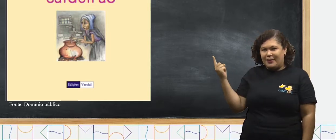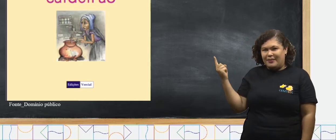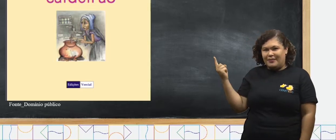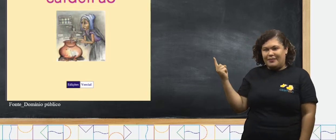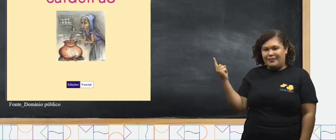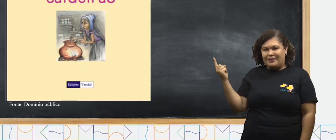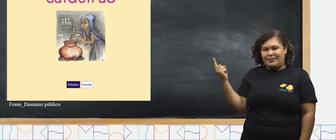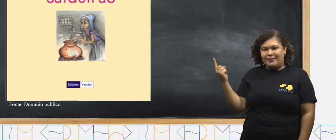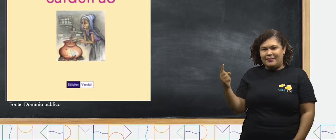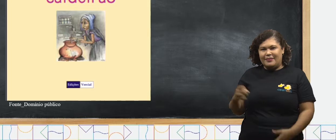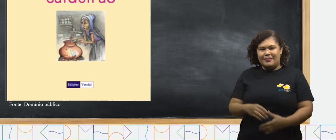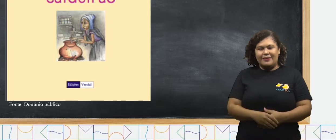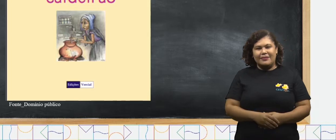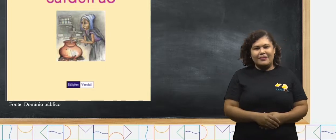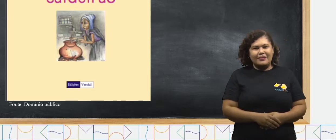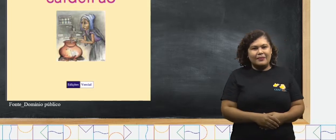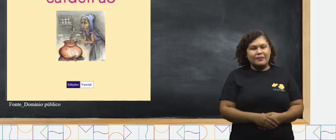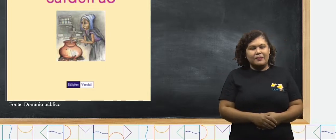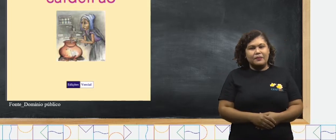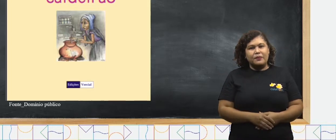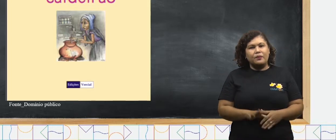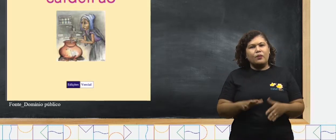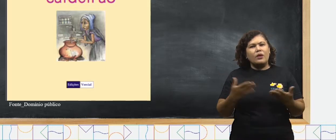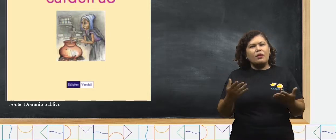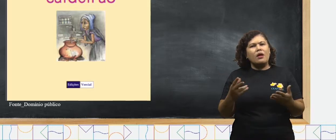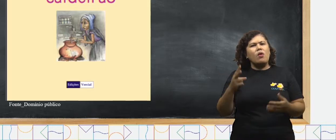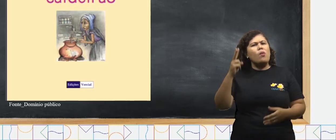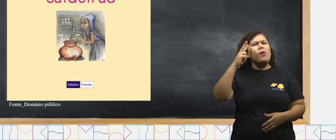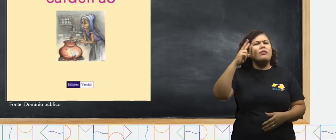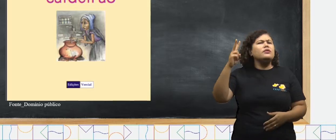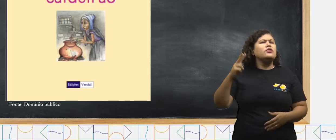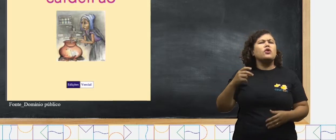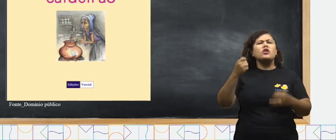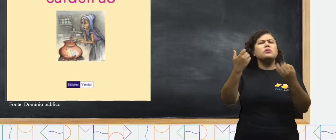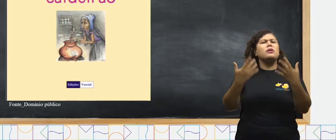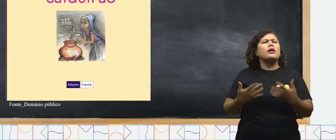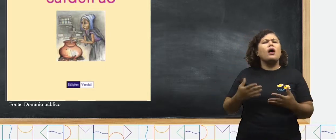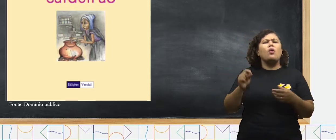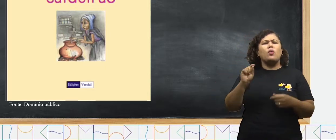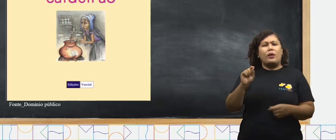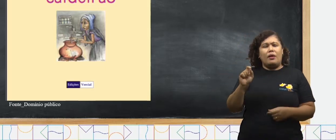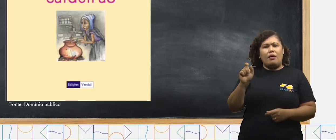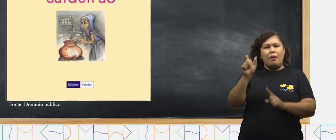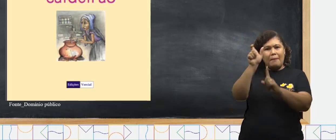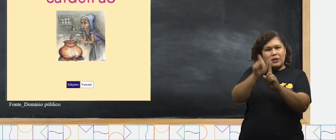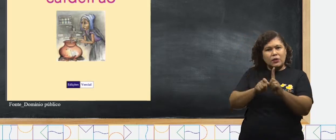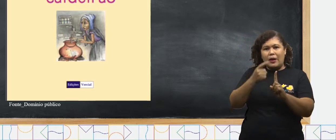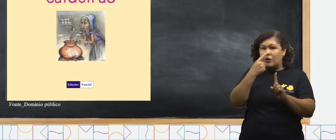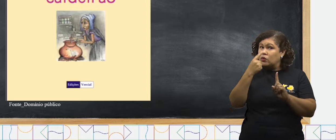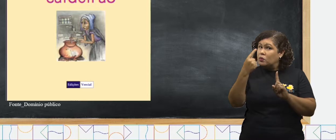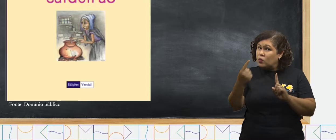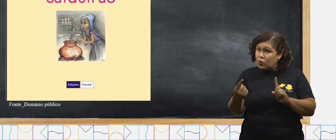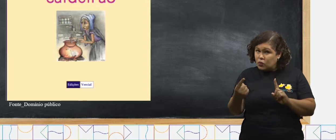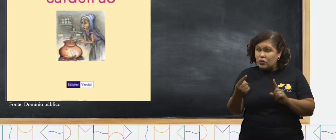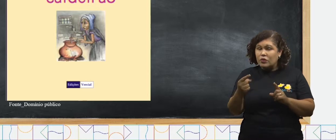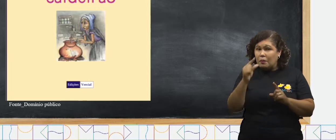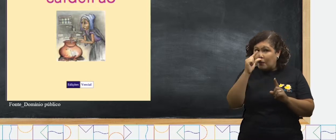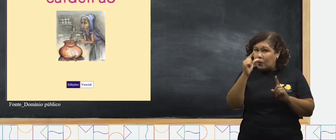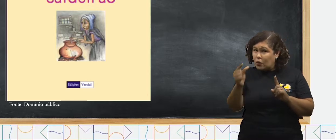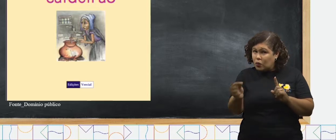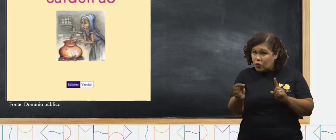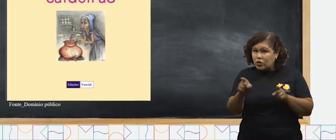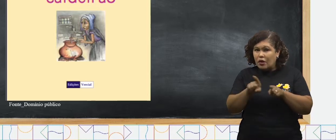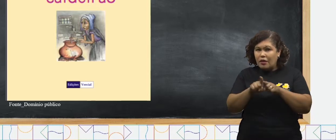aqui? Não está, aluno? Está sim. A história falará sobre uma bruxa e um caldeirão. Você